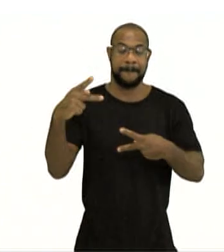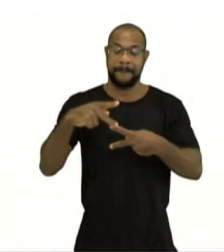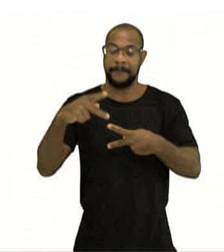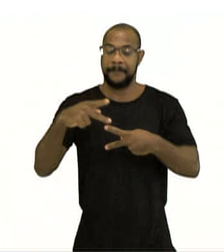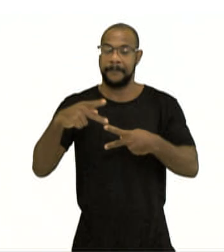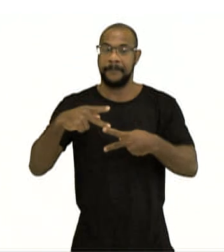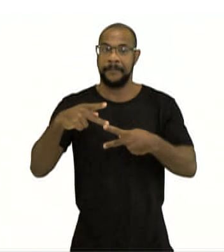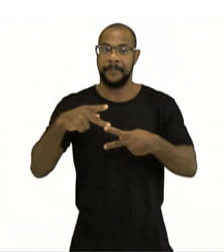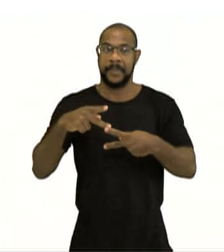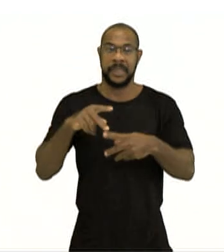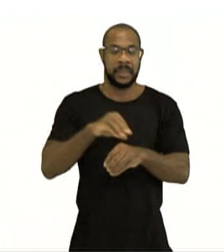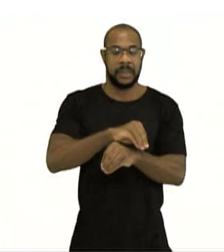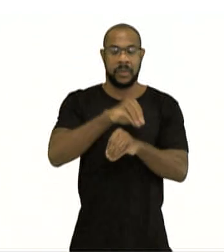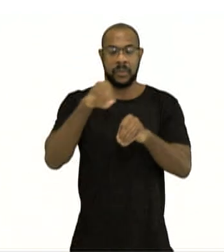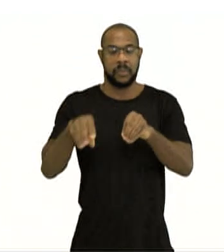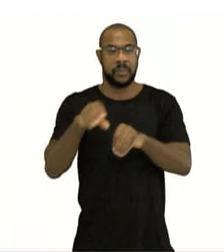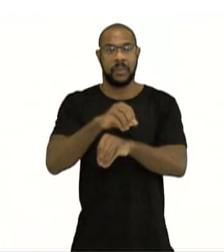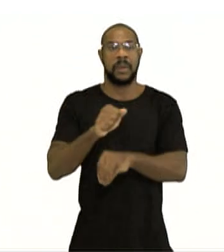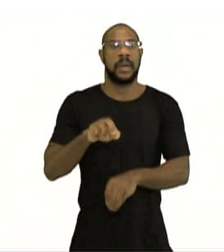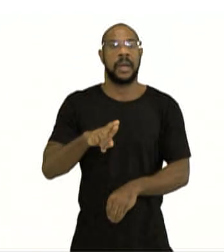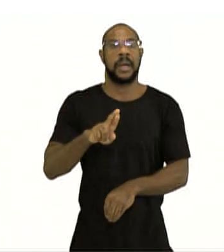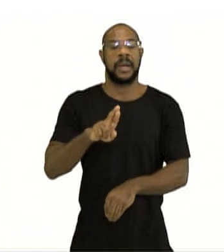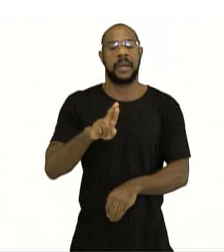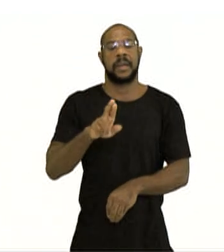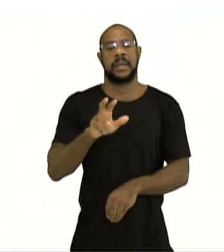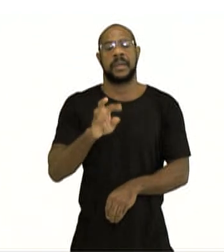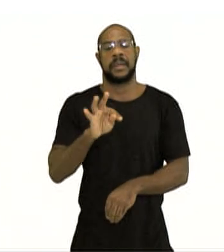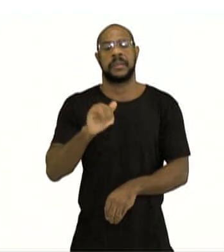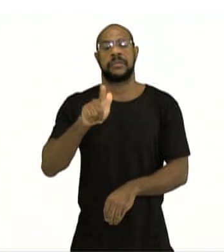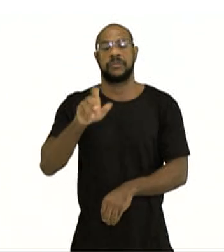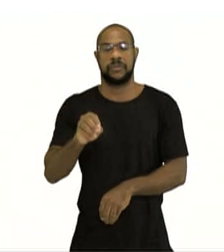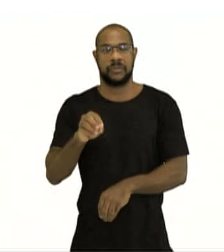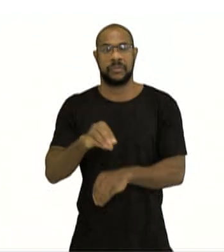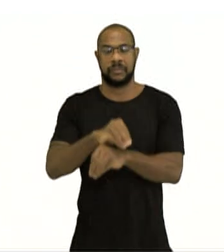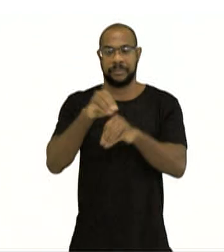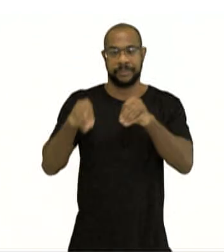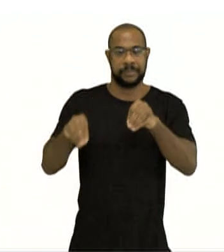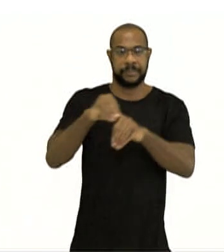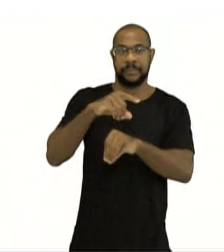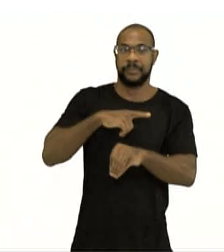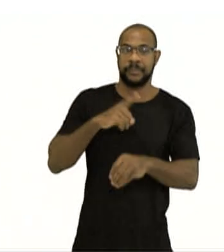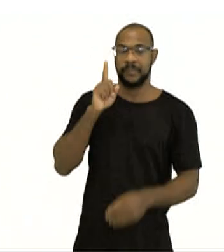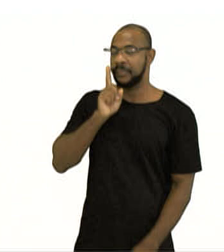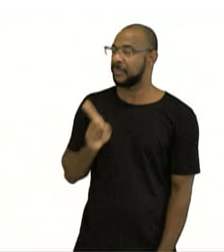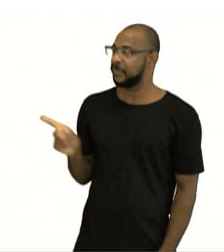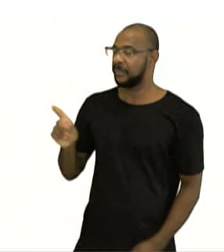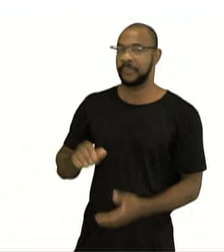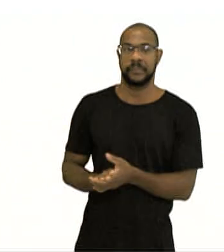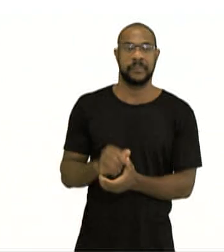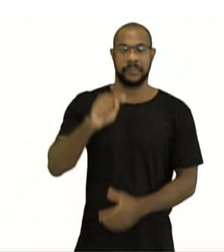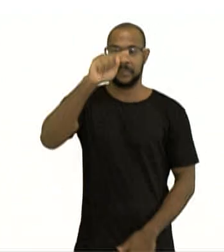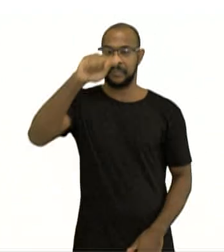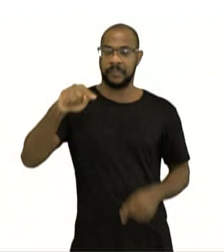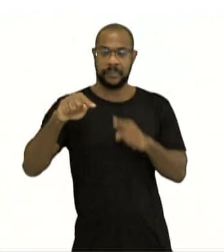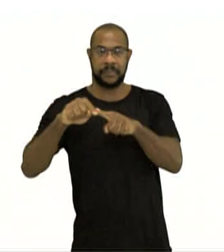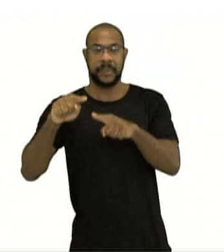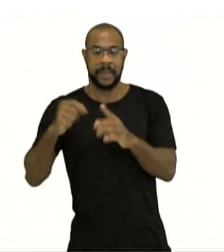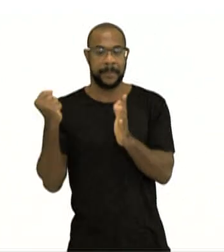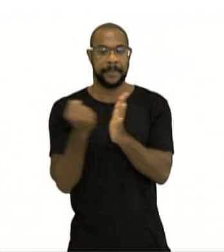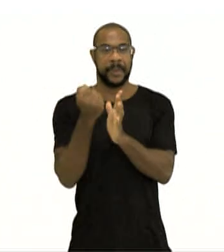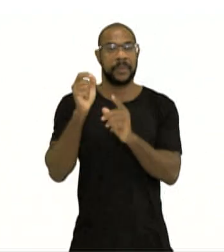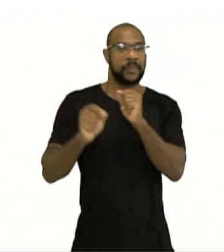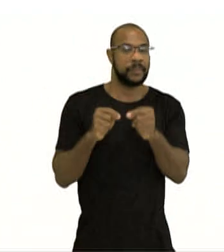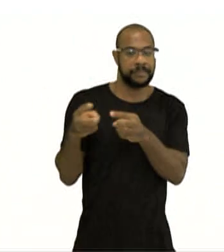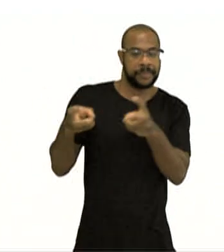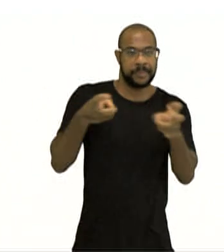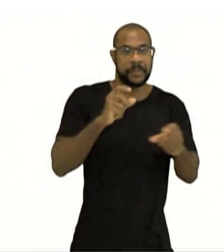o outro artigo. Então, a crase, nesse processo de junção, ela é marcada com